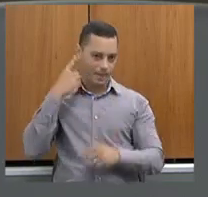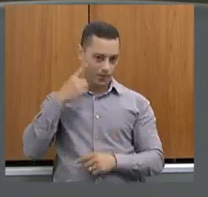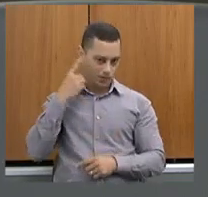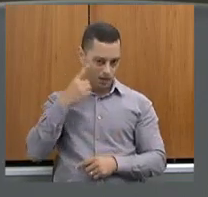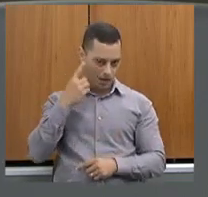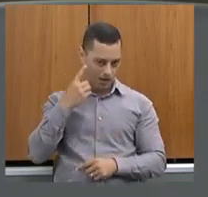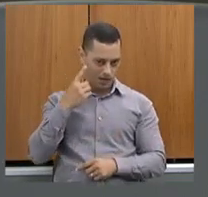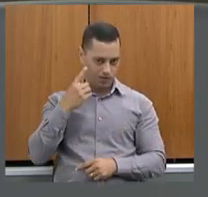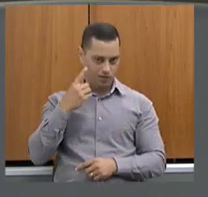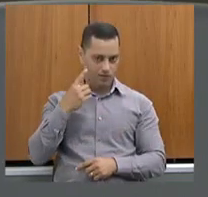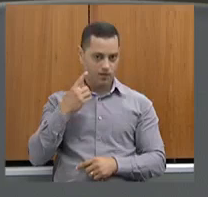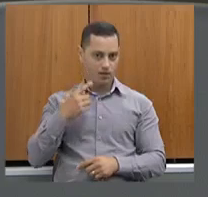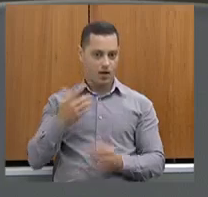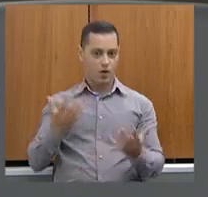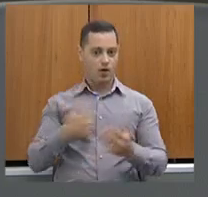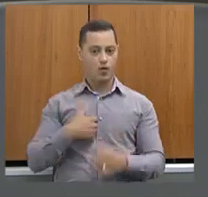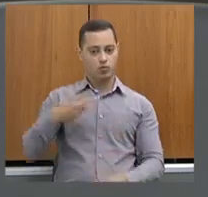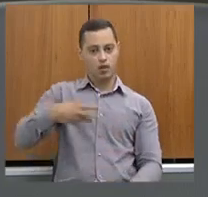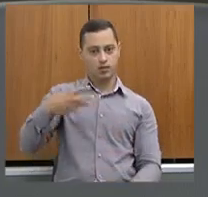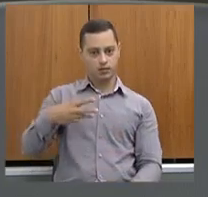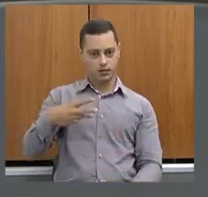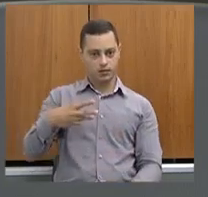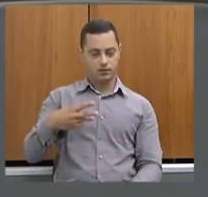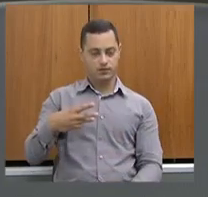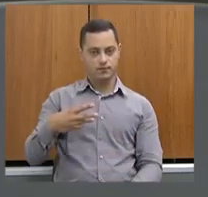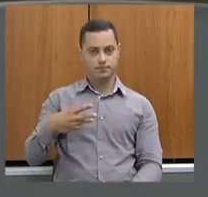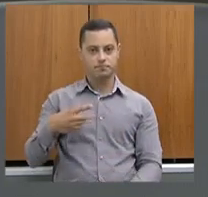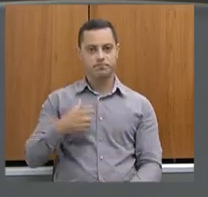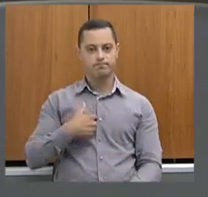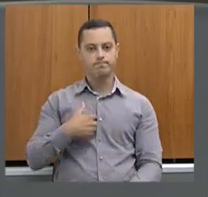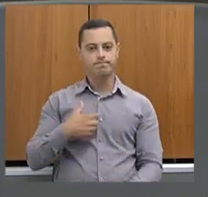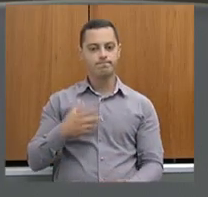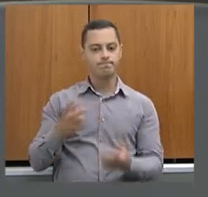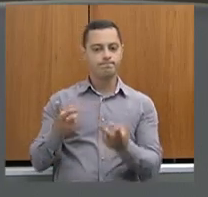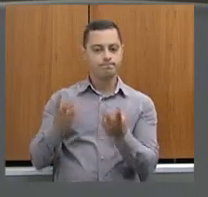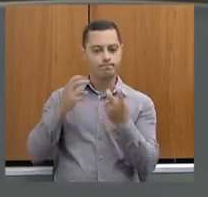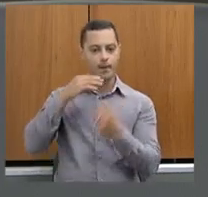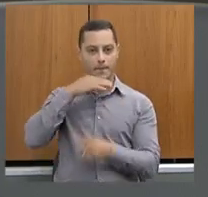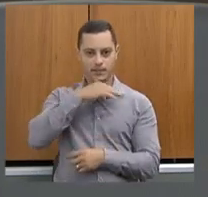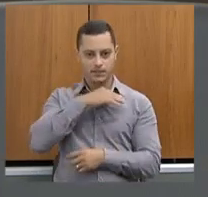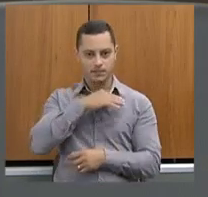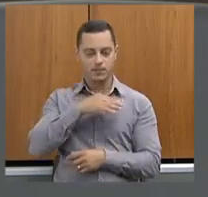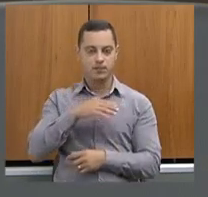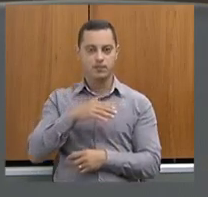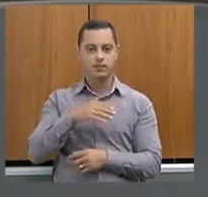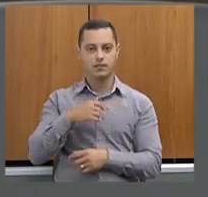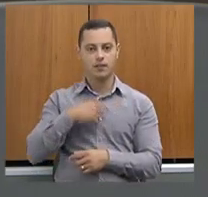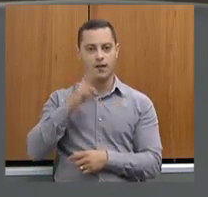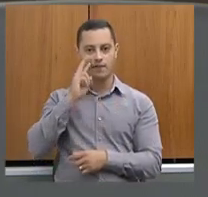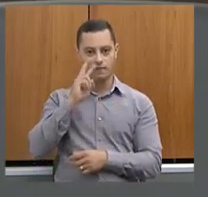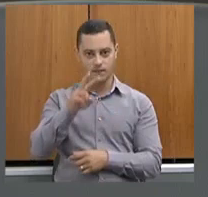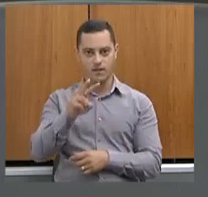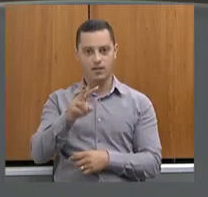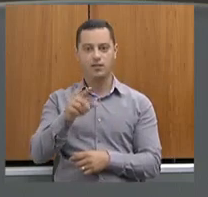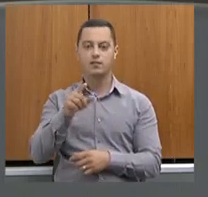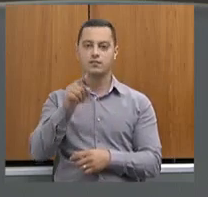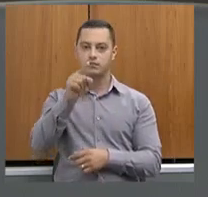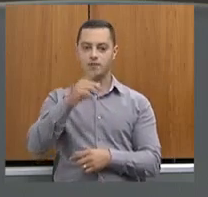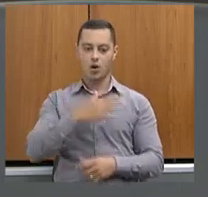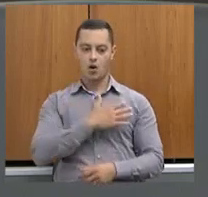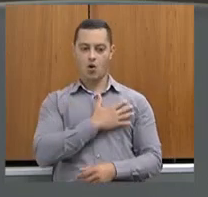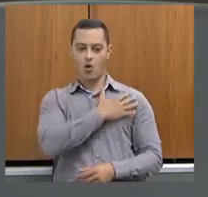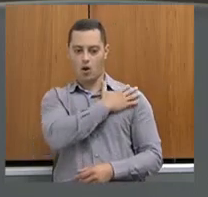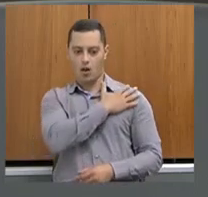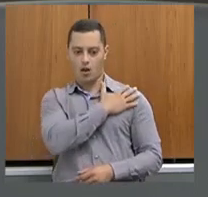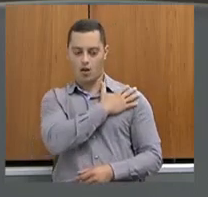e e vi presenciais e o seu Coronel Estevão desde o primeiro